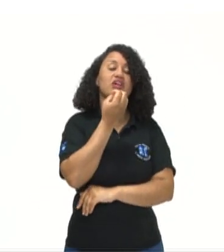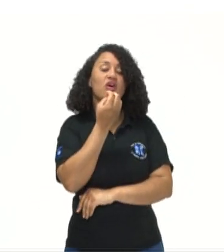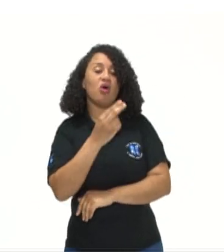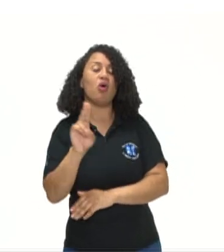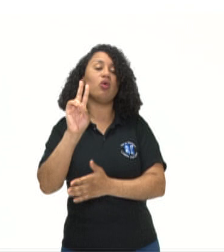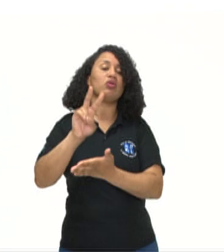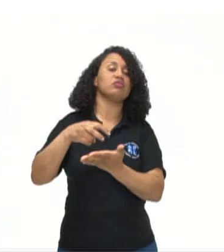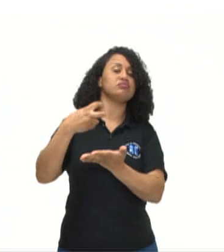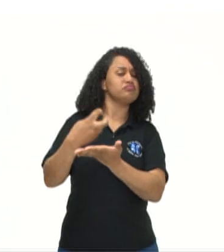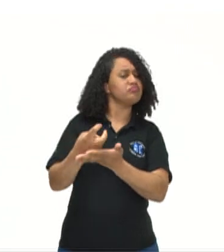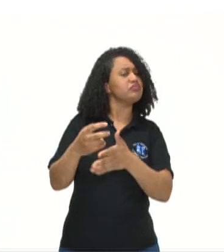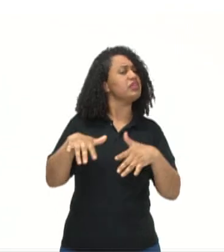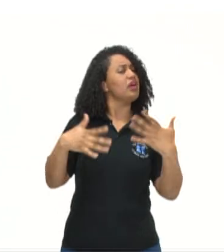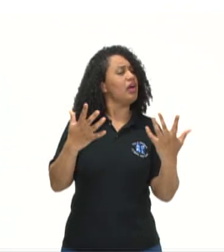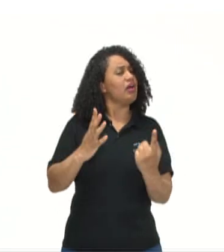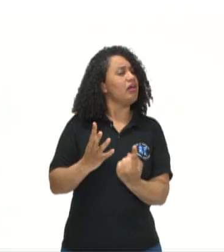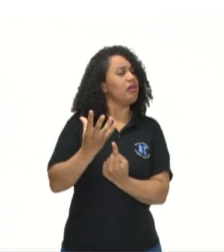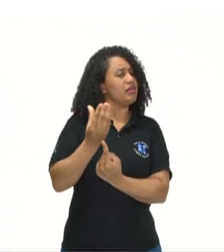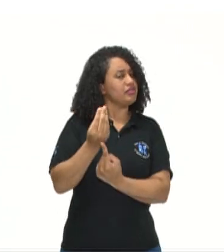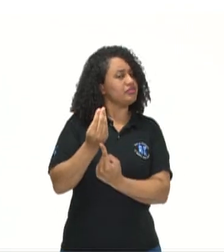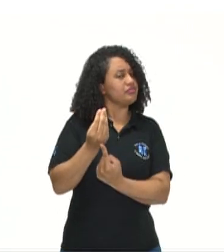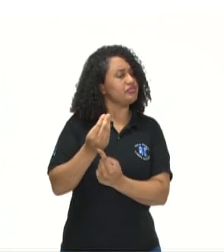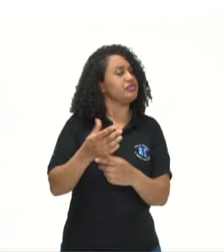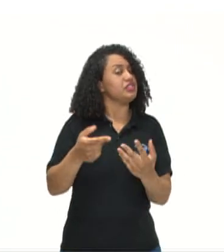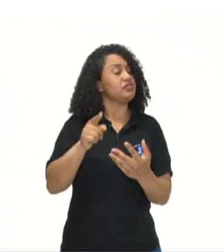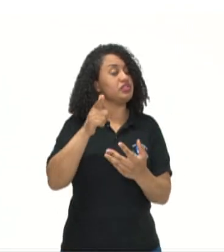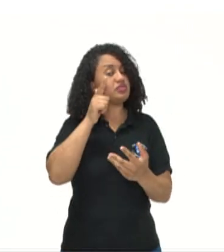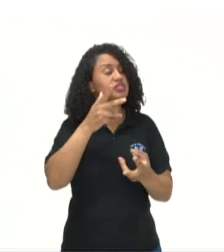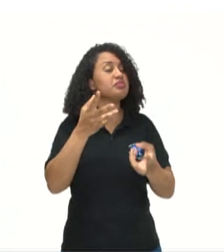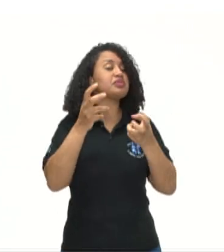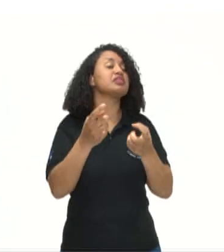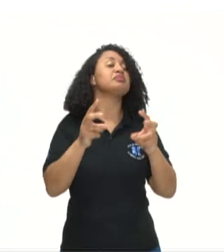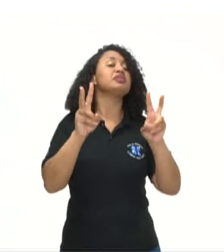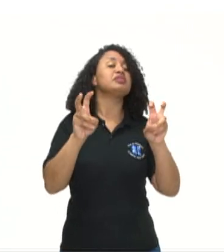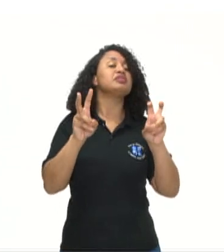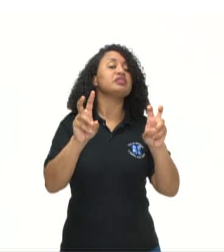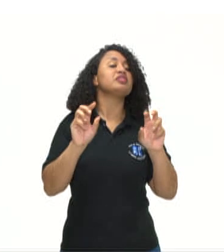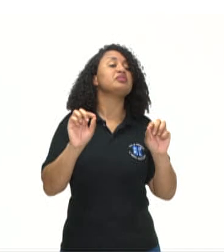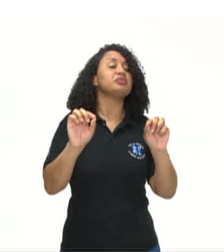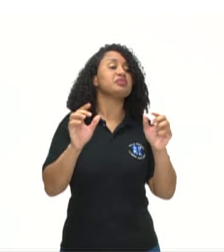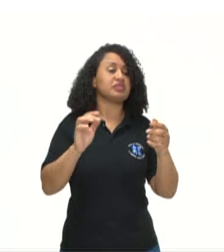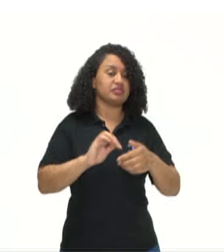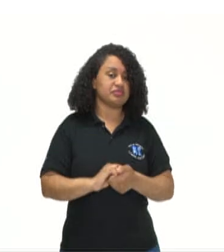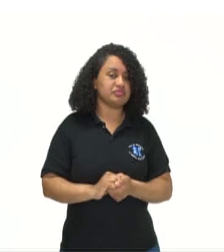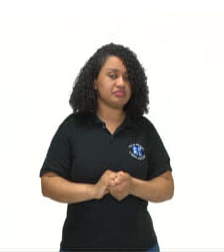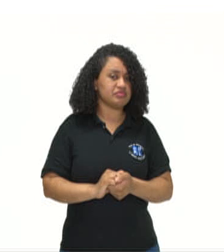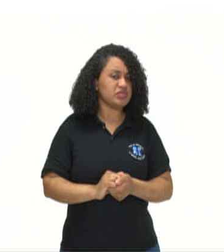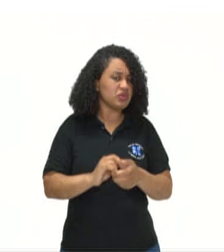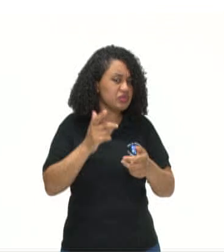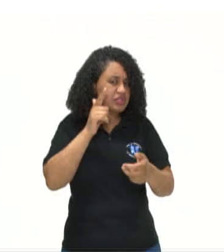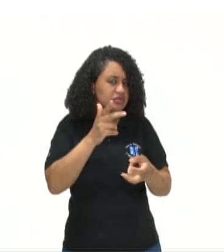morte. Será arte? Então você conseguiu identificar o tema aqui? Se você também se identifica com